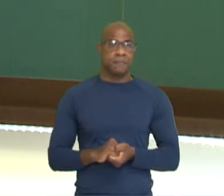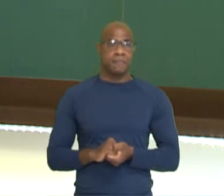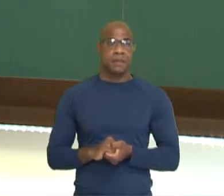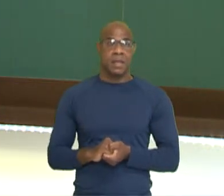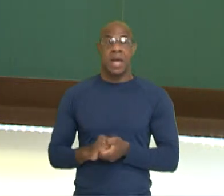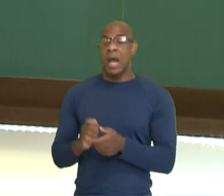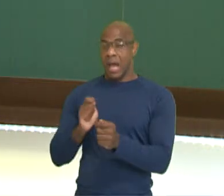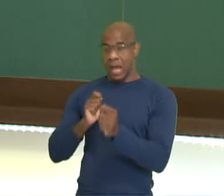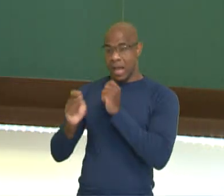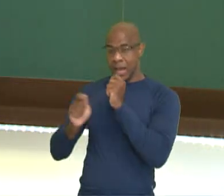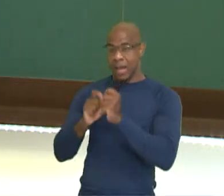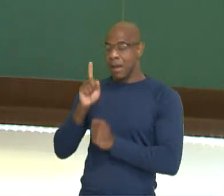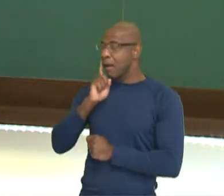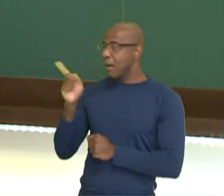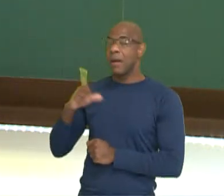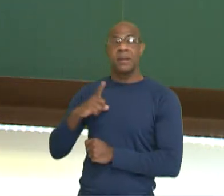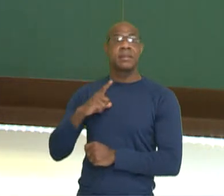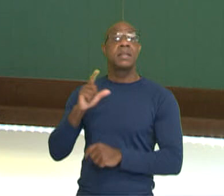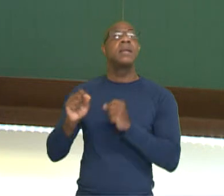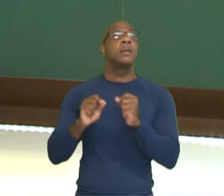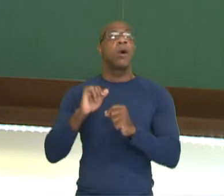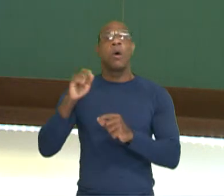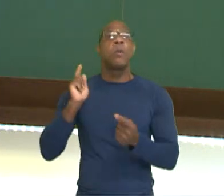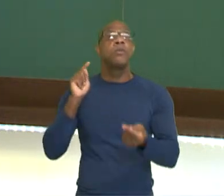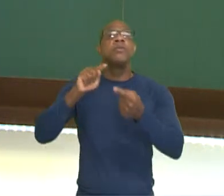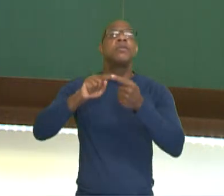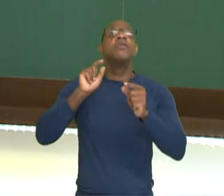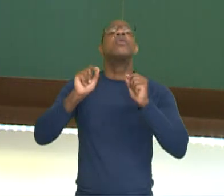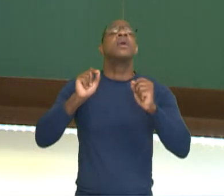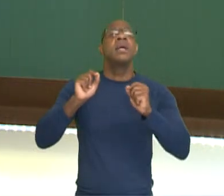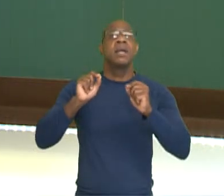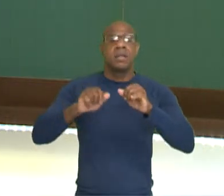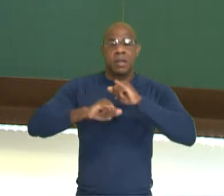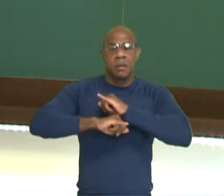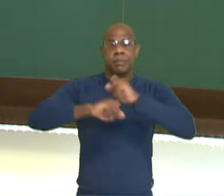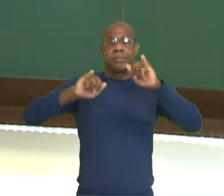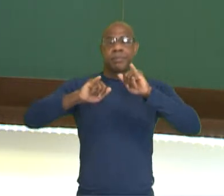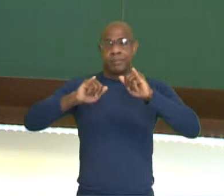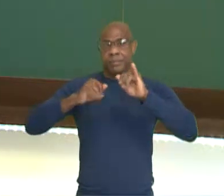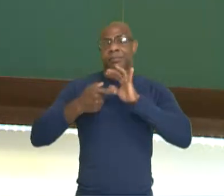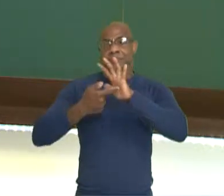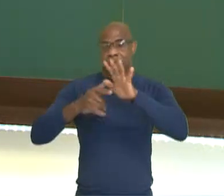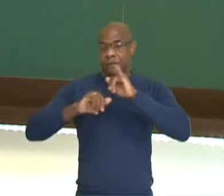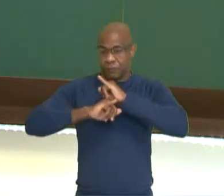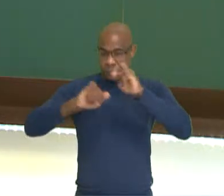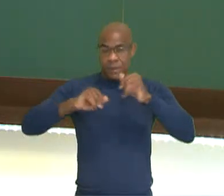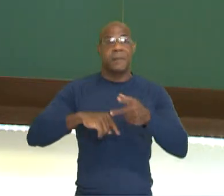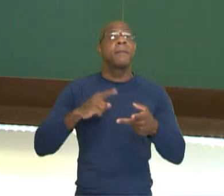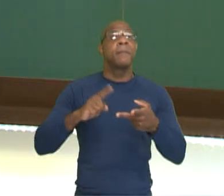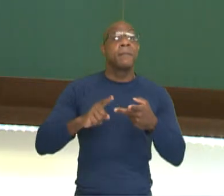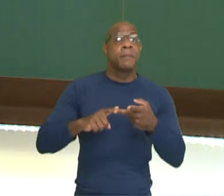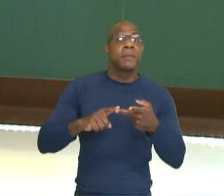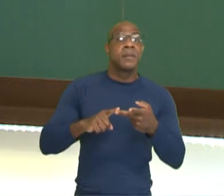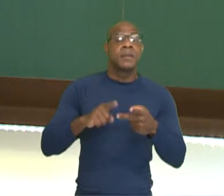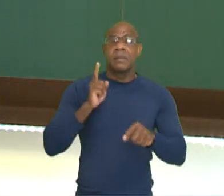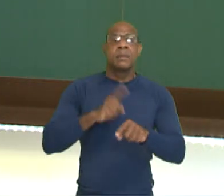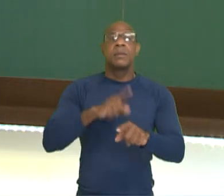A reportagem tem o intuito do quê? De informar. Ao mesmo tempo em que ela faz o quê?